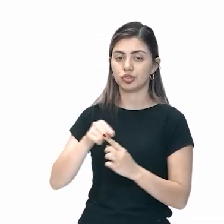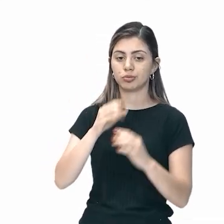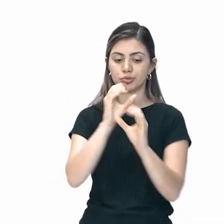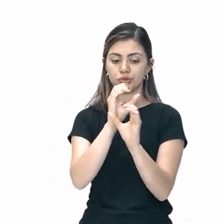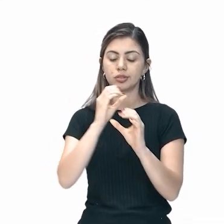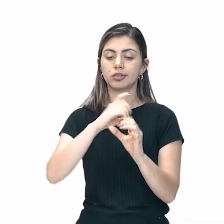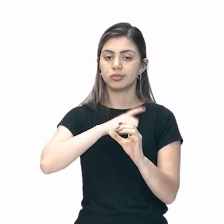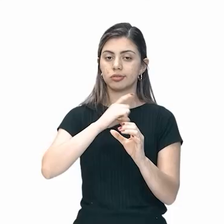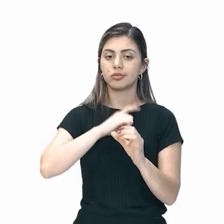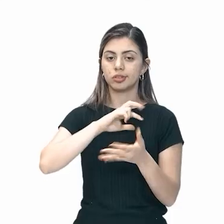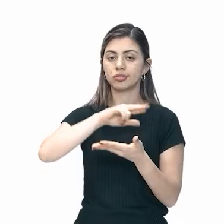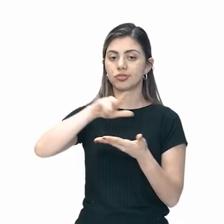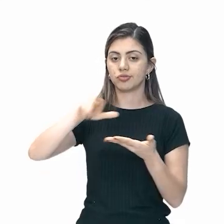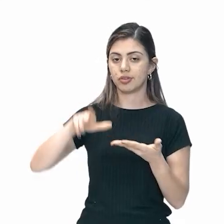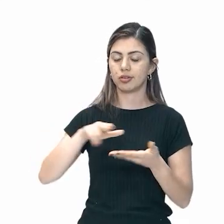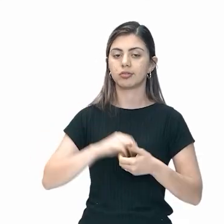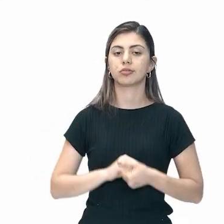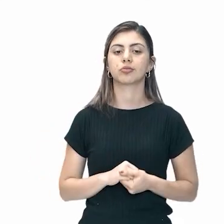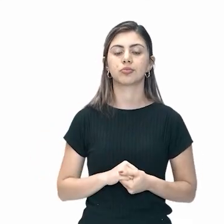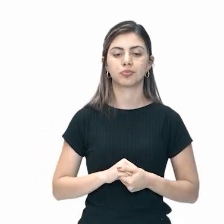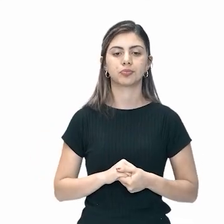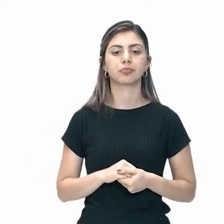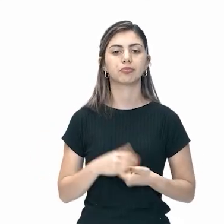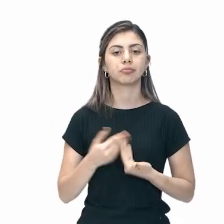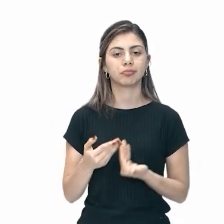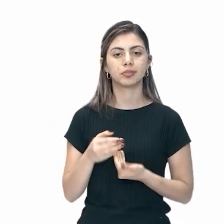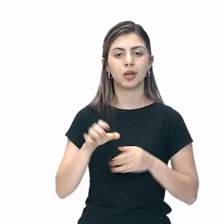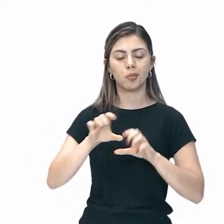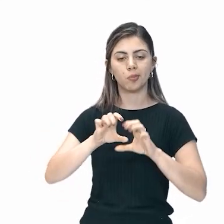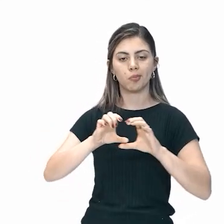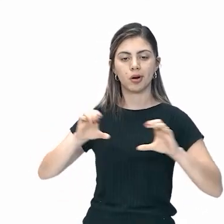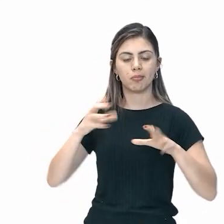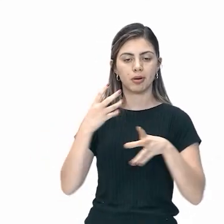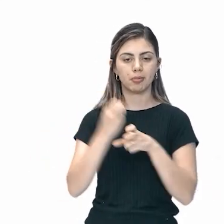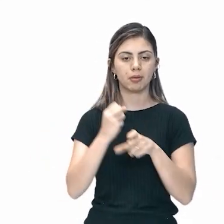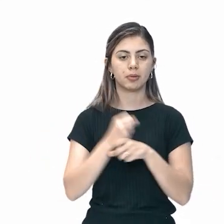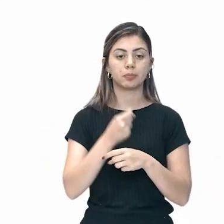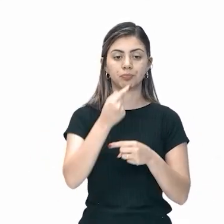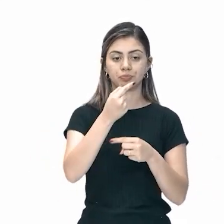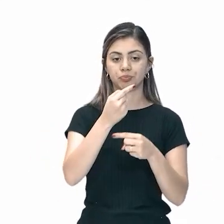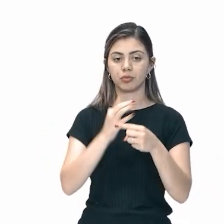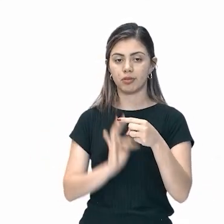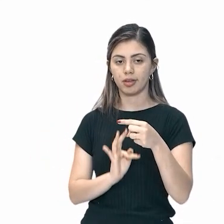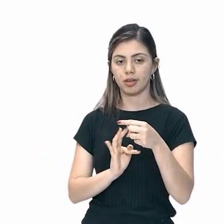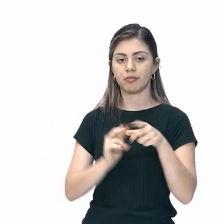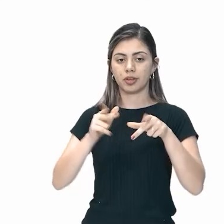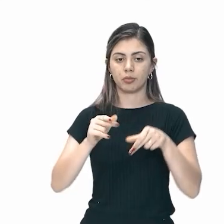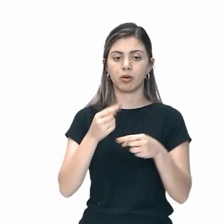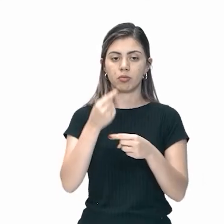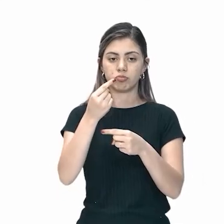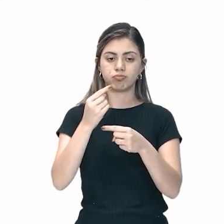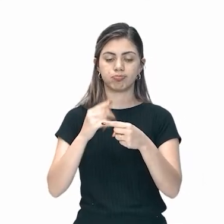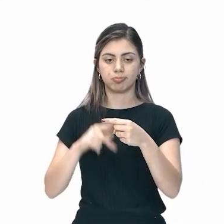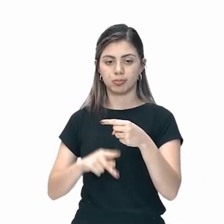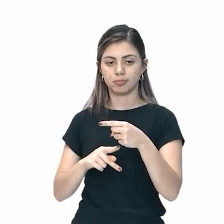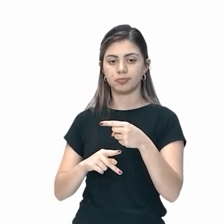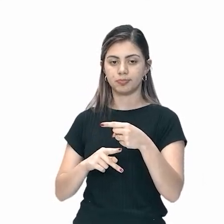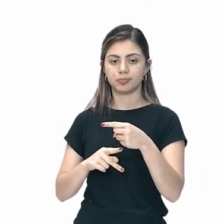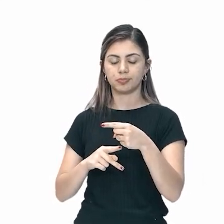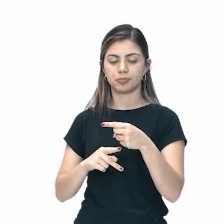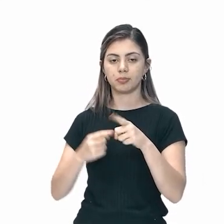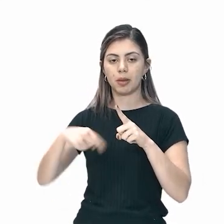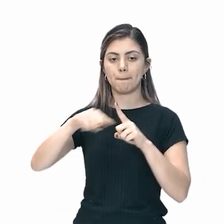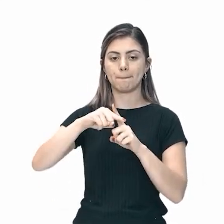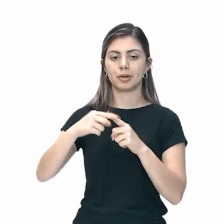E a equação de Gauss diz que 1 sobre foco é igual a 1 sobre posição